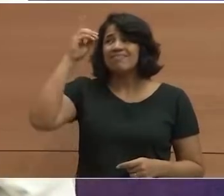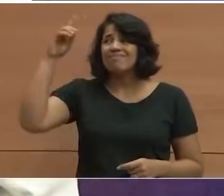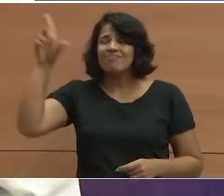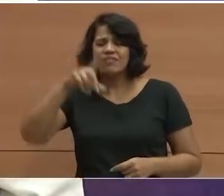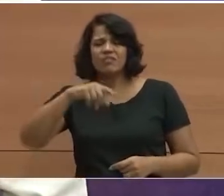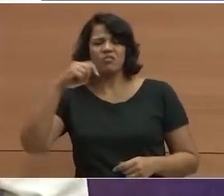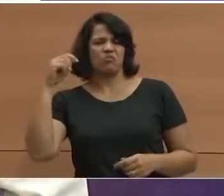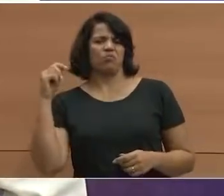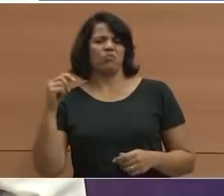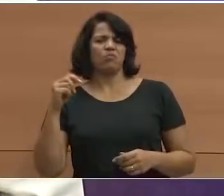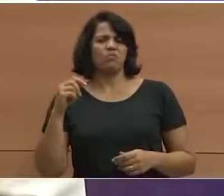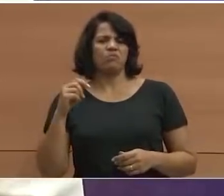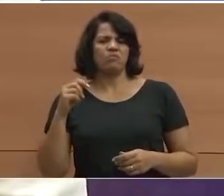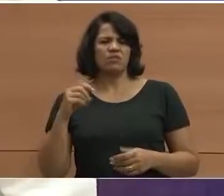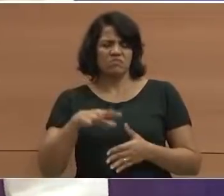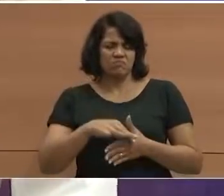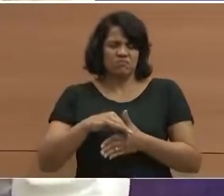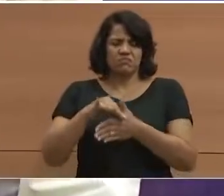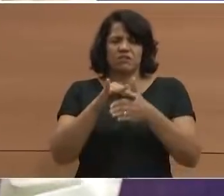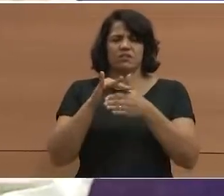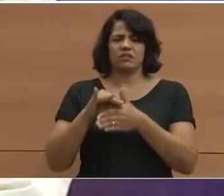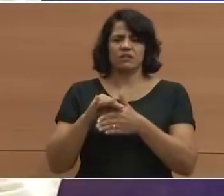errado, né?